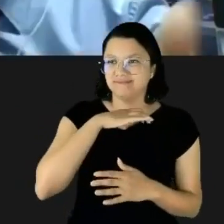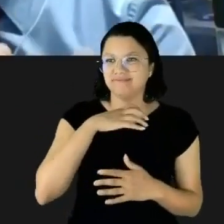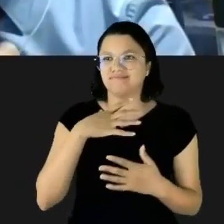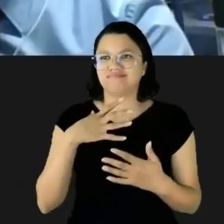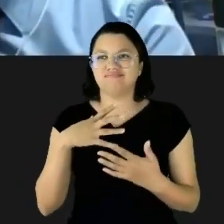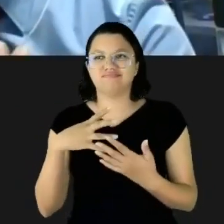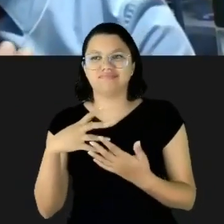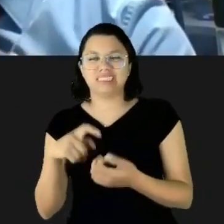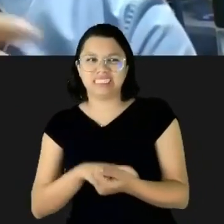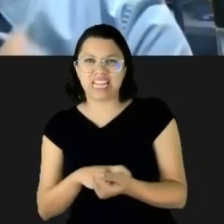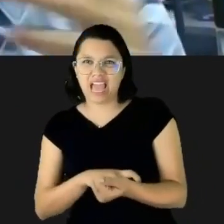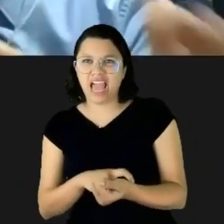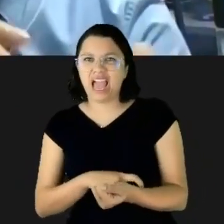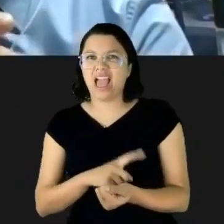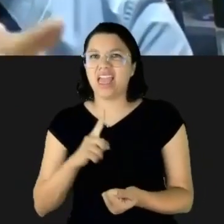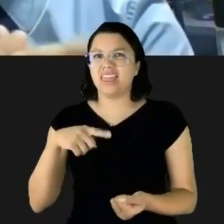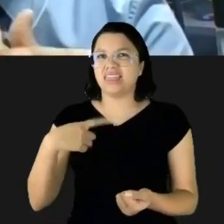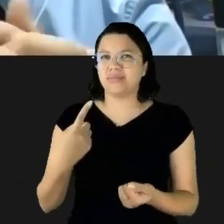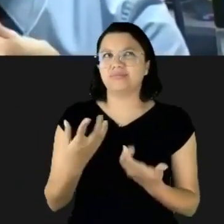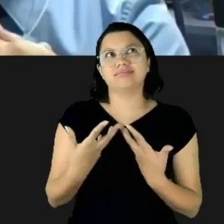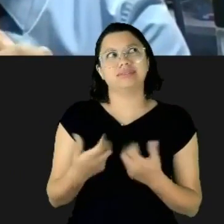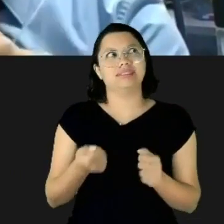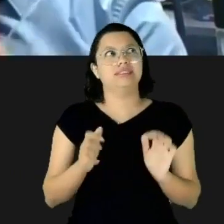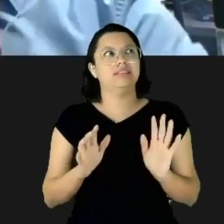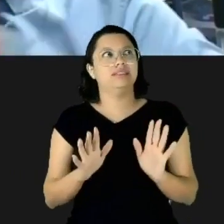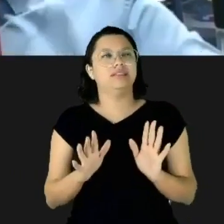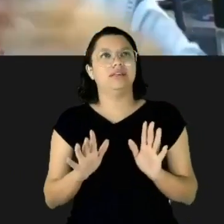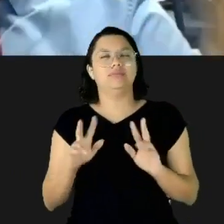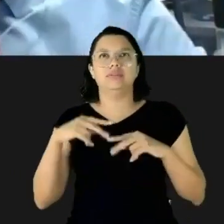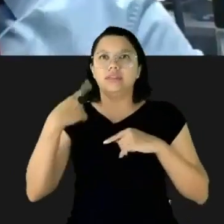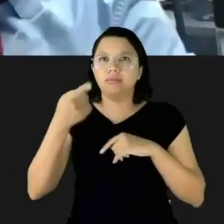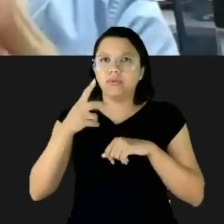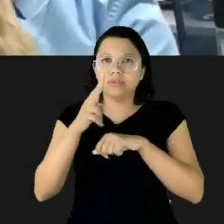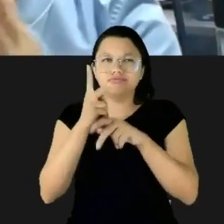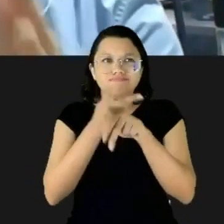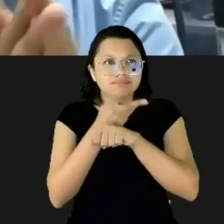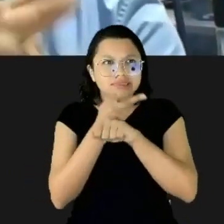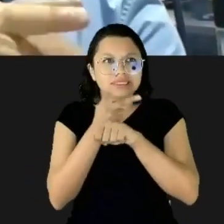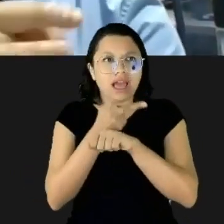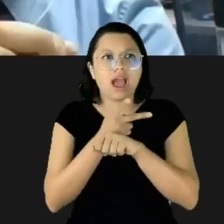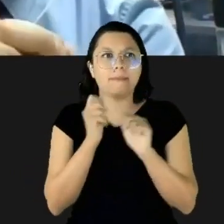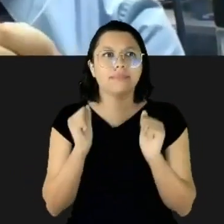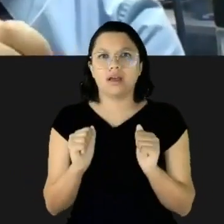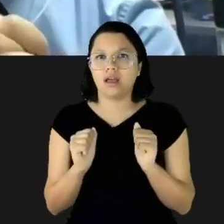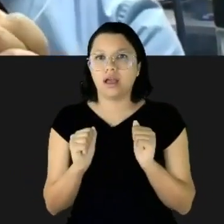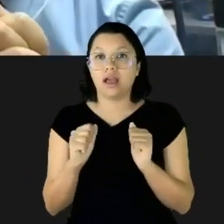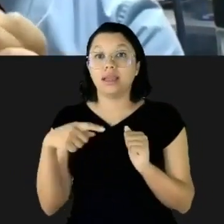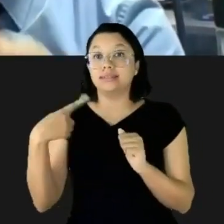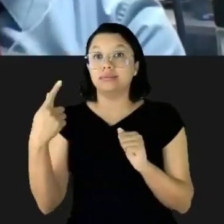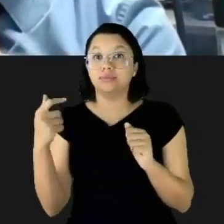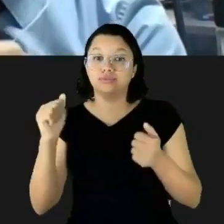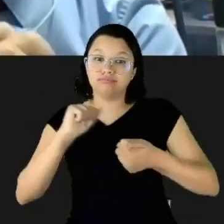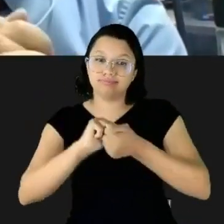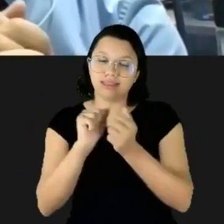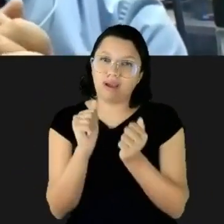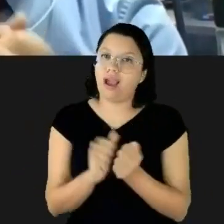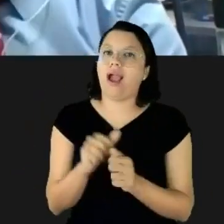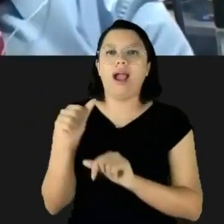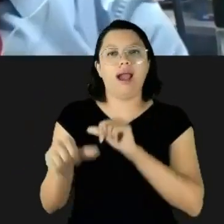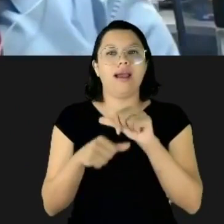depois da aceitação, da exploração das possibilidades e, efetivamente, da integração à mudança. E esse,